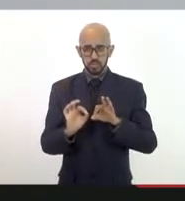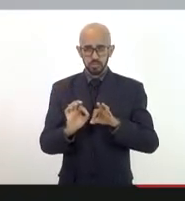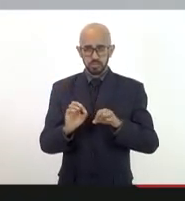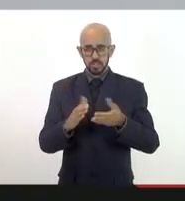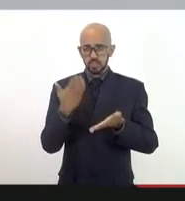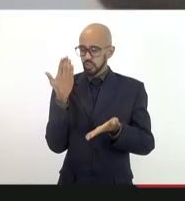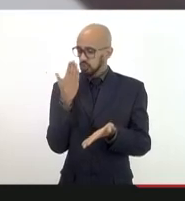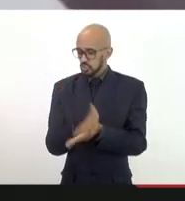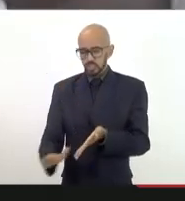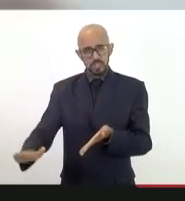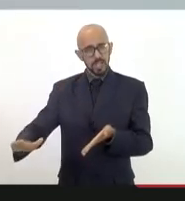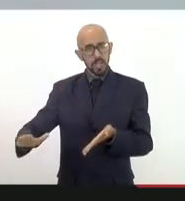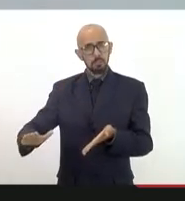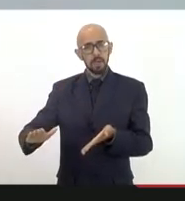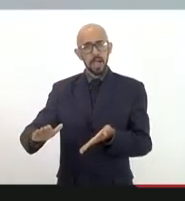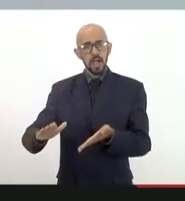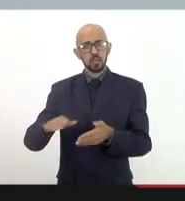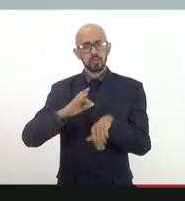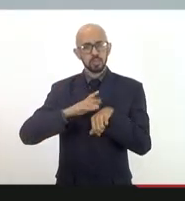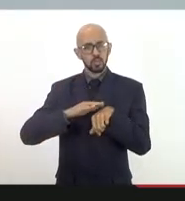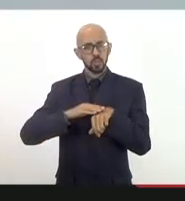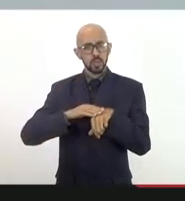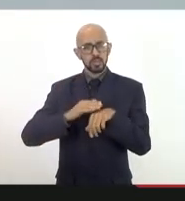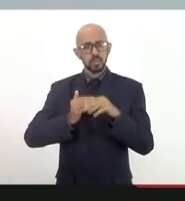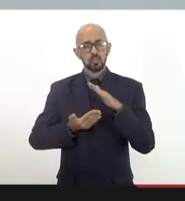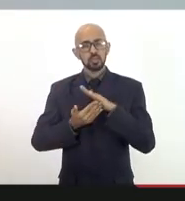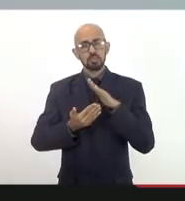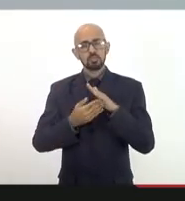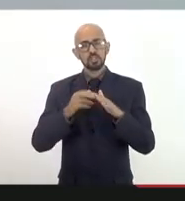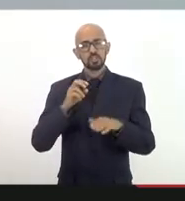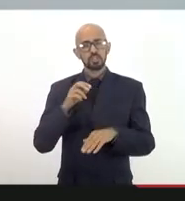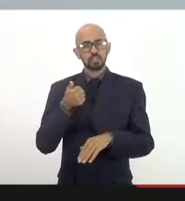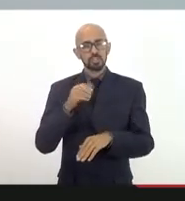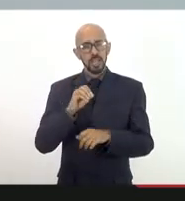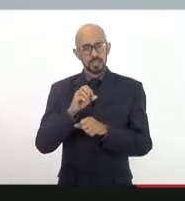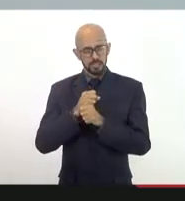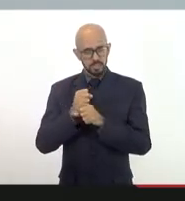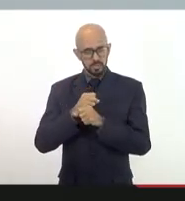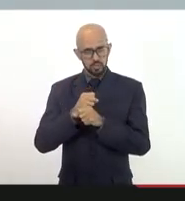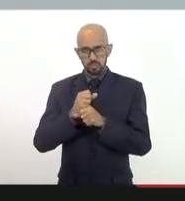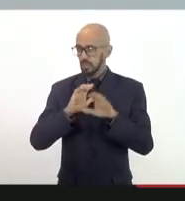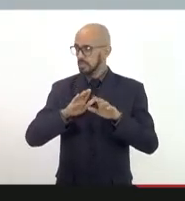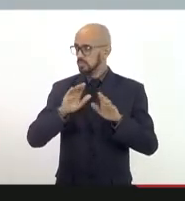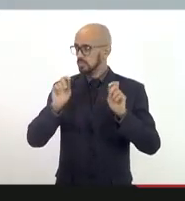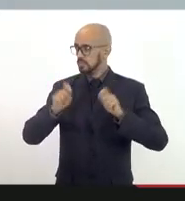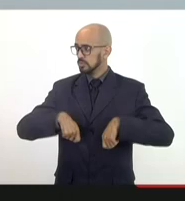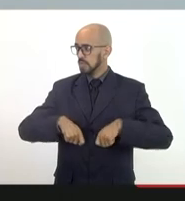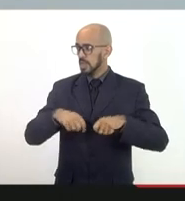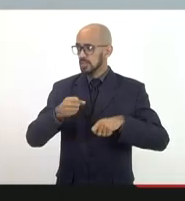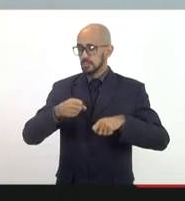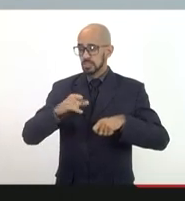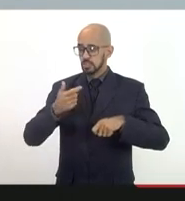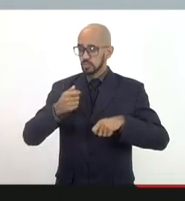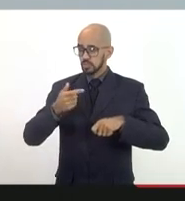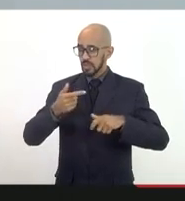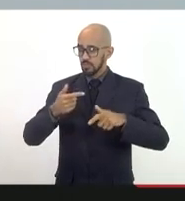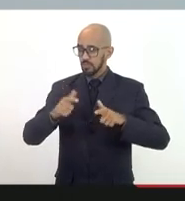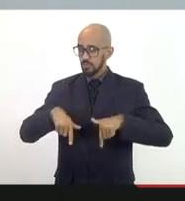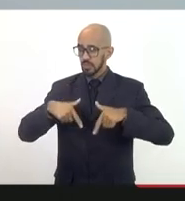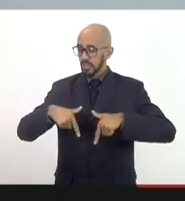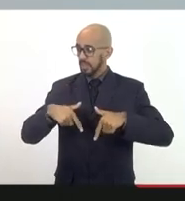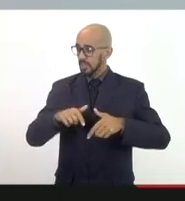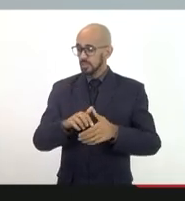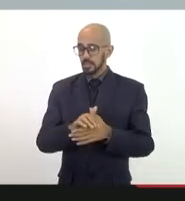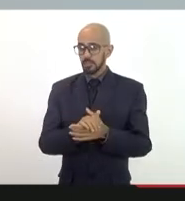de 5-10 anos. Entretanto, isso não será possível se a gente não enfrentar o principal problema do Brasil e do Rio de Janeiro. E